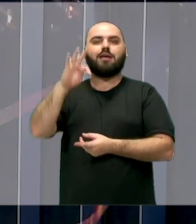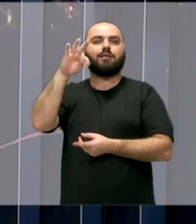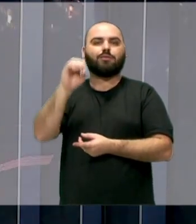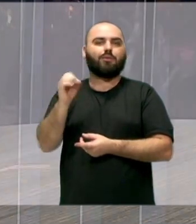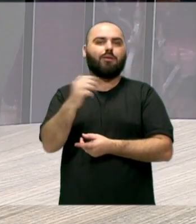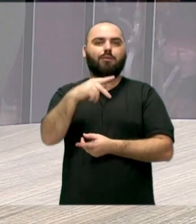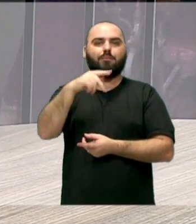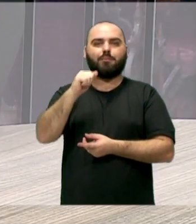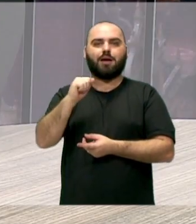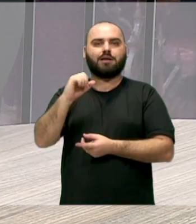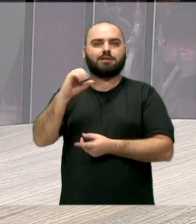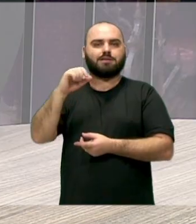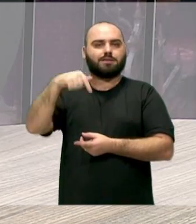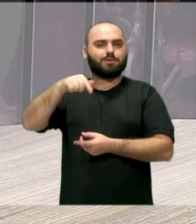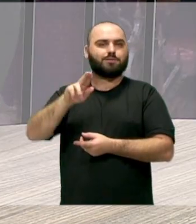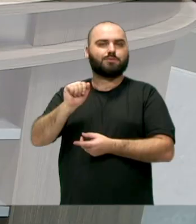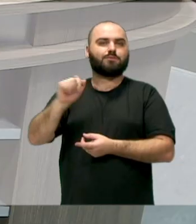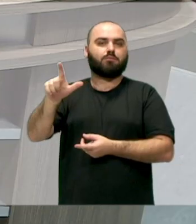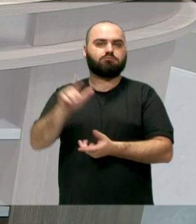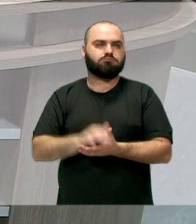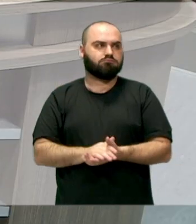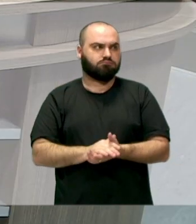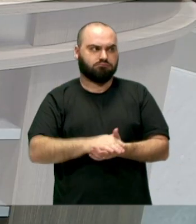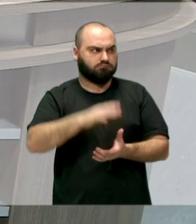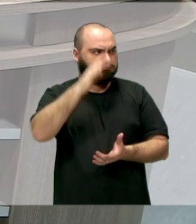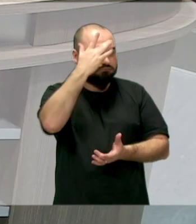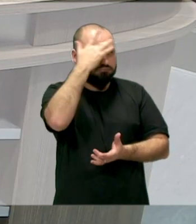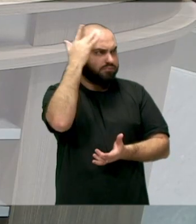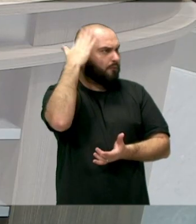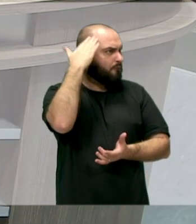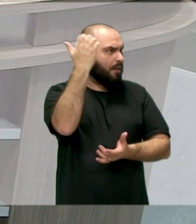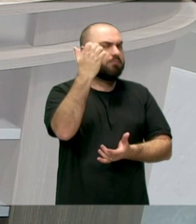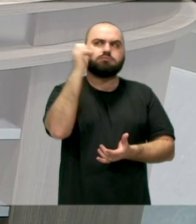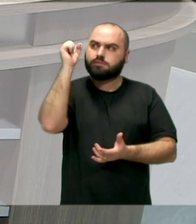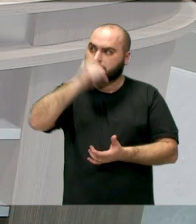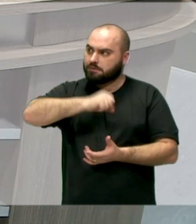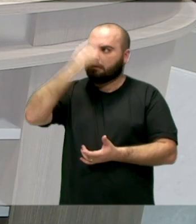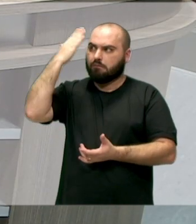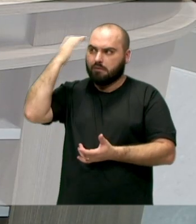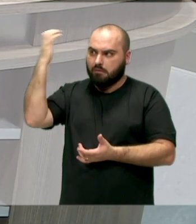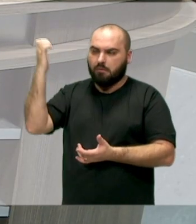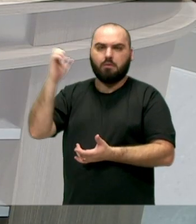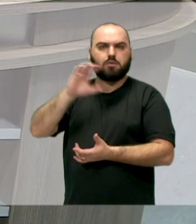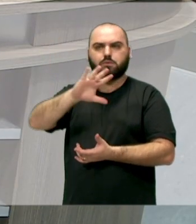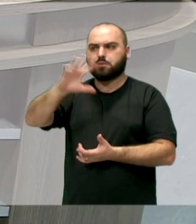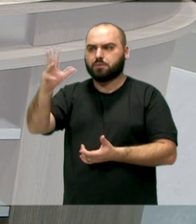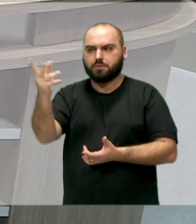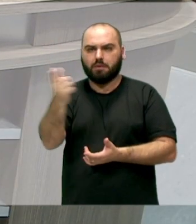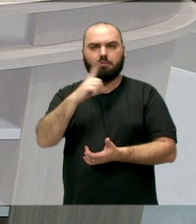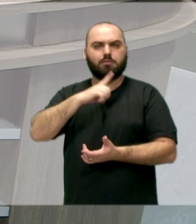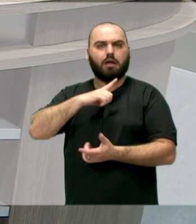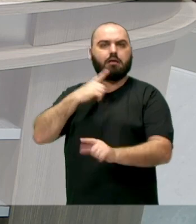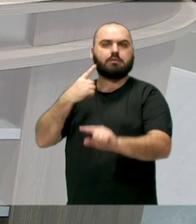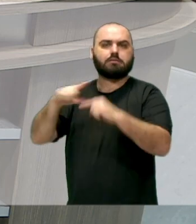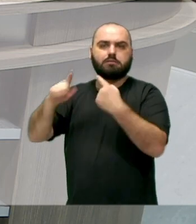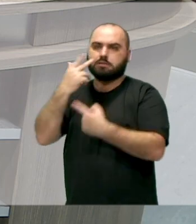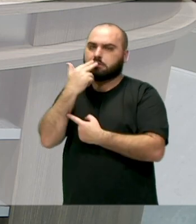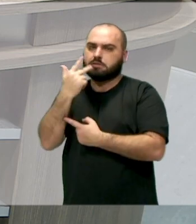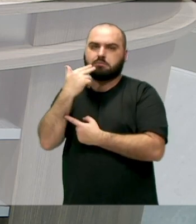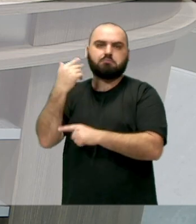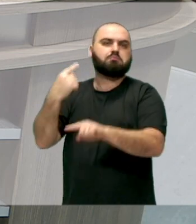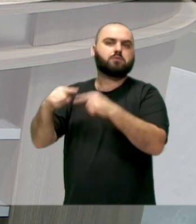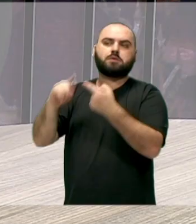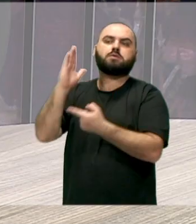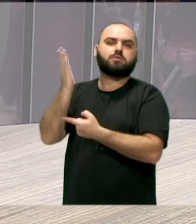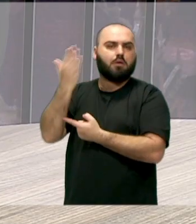grande mestre. Que já virou até tema de música, né? Sim. Hermetismos Pascoais, como diria o Caetano Veloso. O Hermeto também já teve,